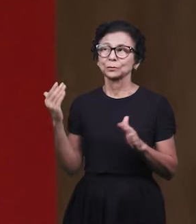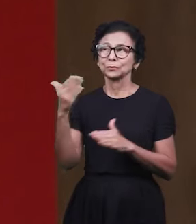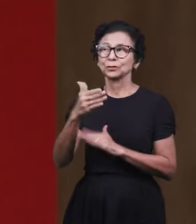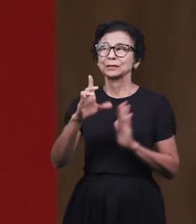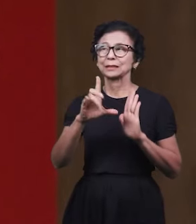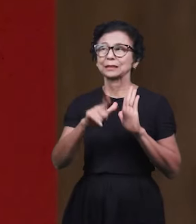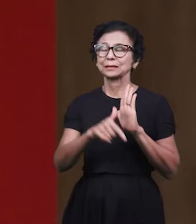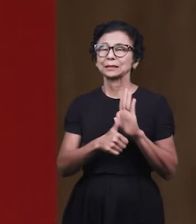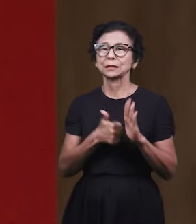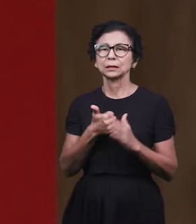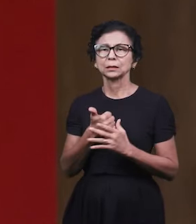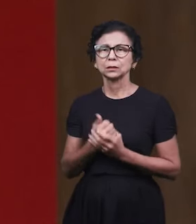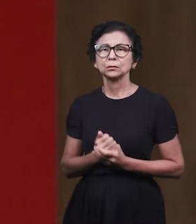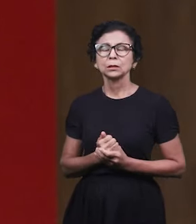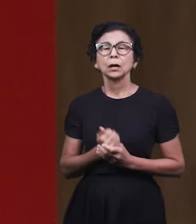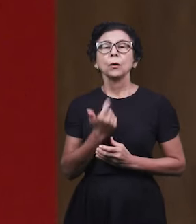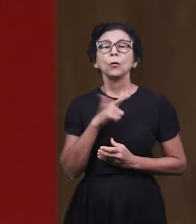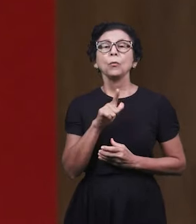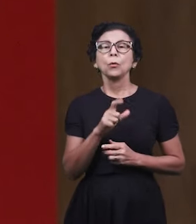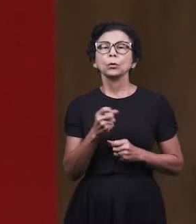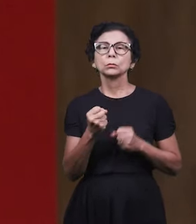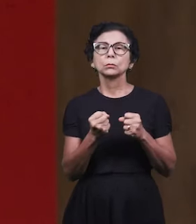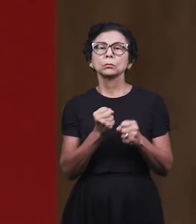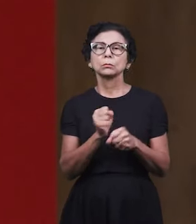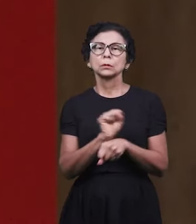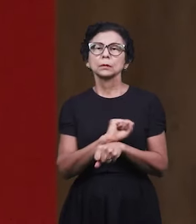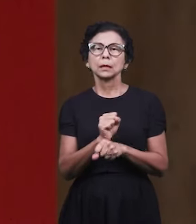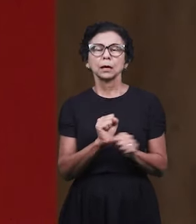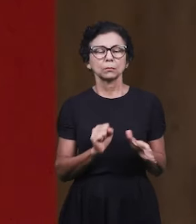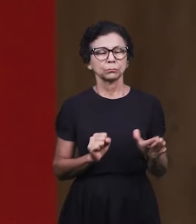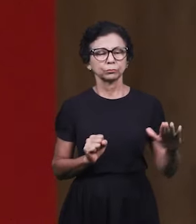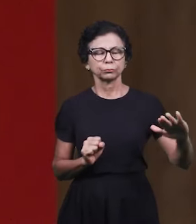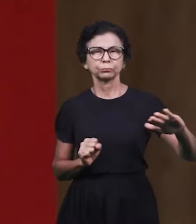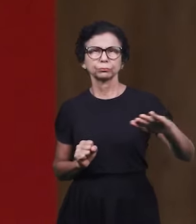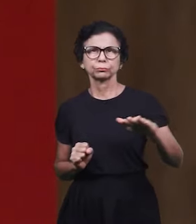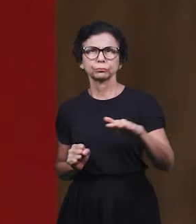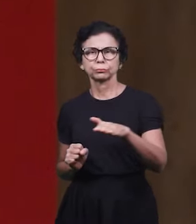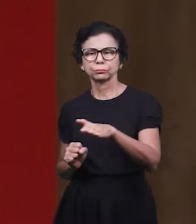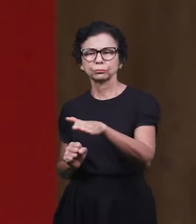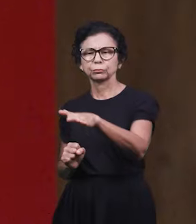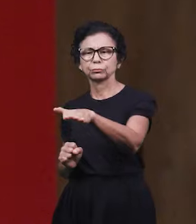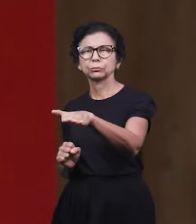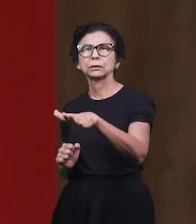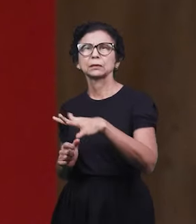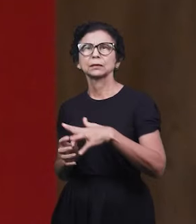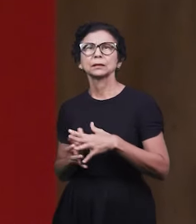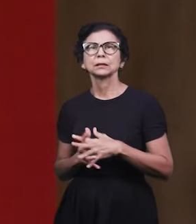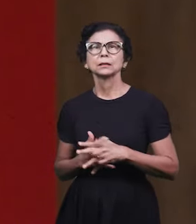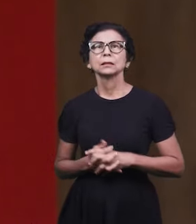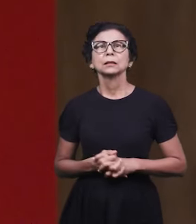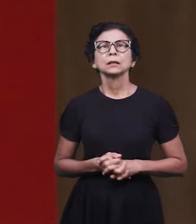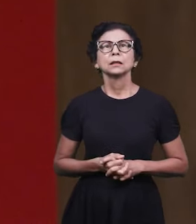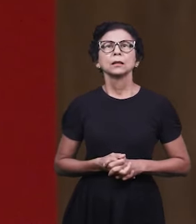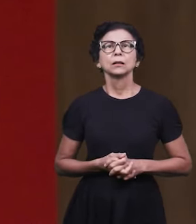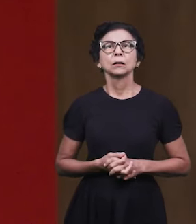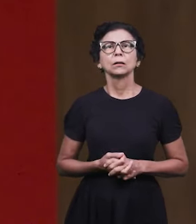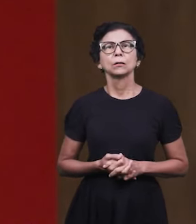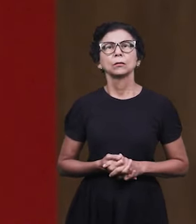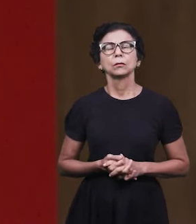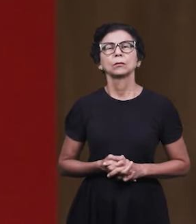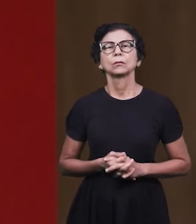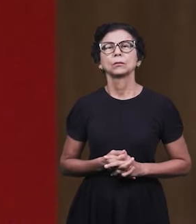carro, o cara parou na frente, viu ele ali sentado, no meio-fio ali, sei lá, do lado, cabeça abaixo.